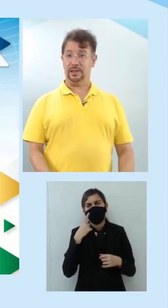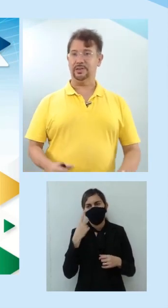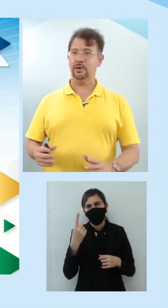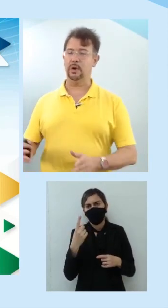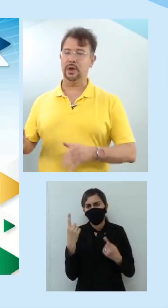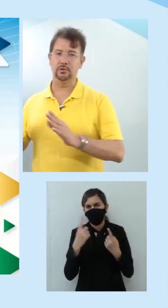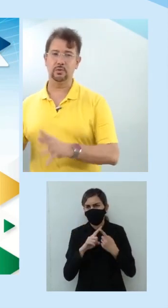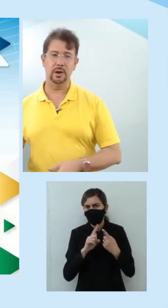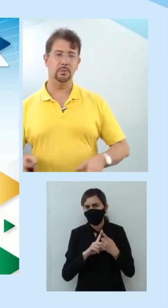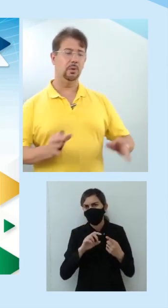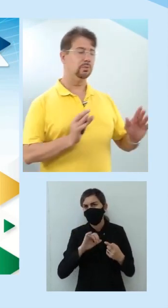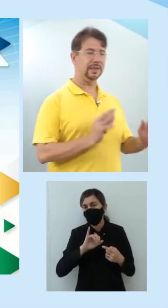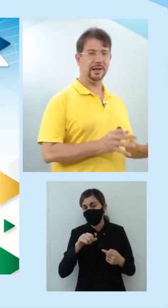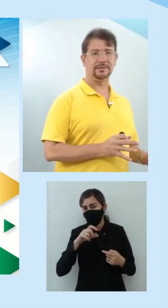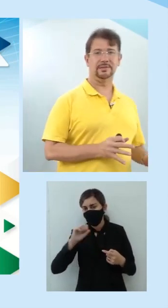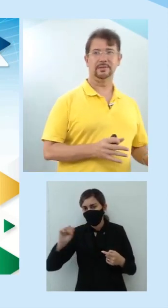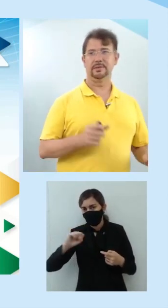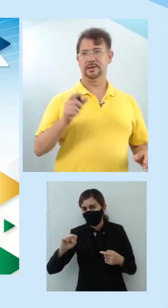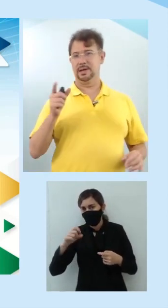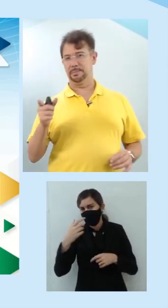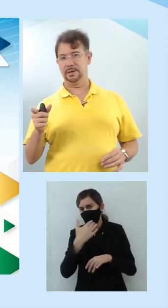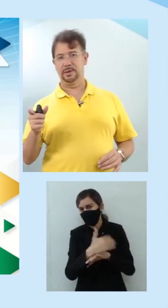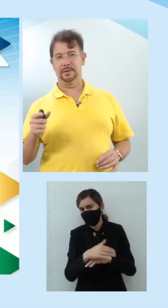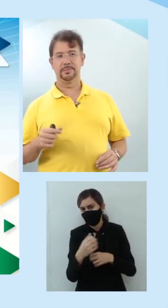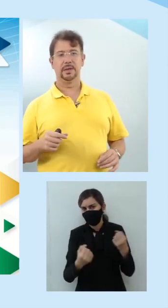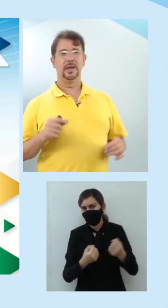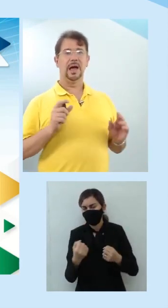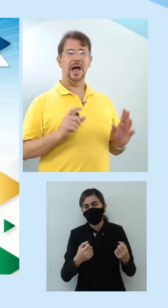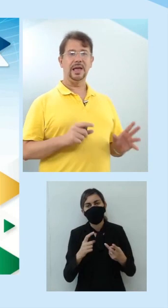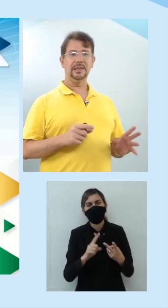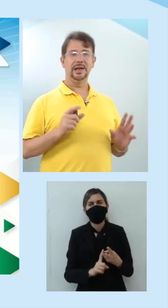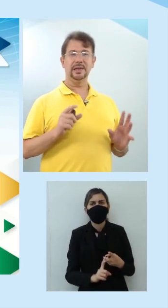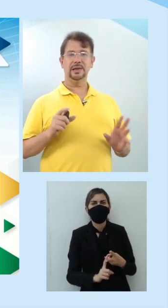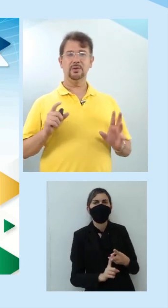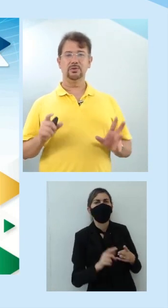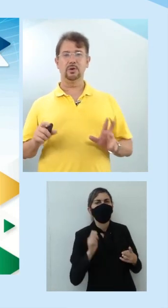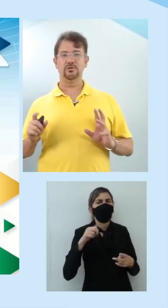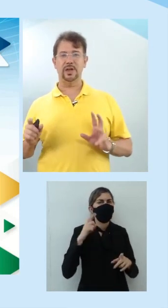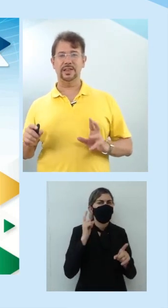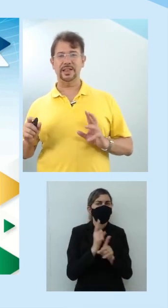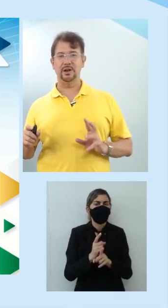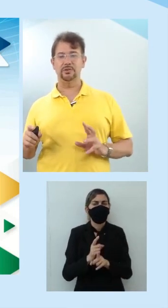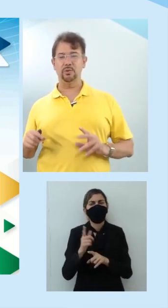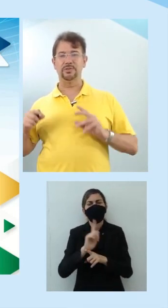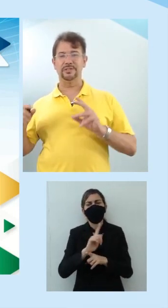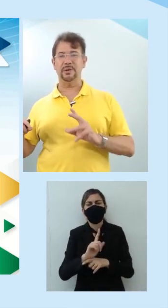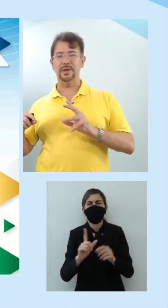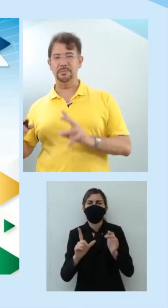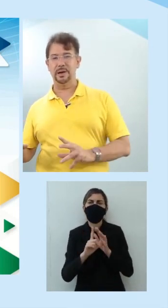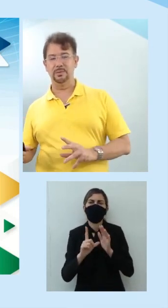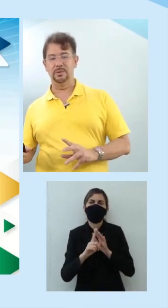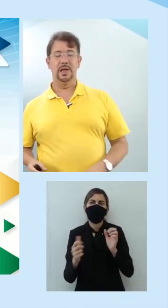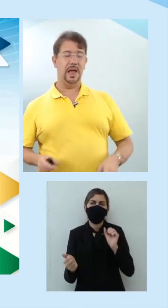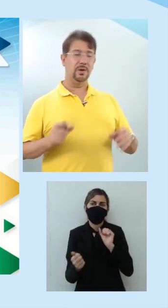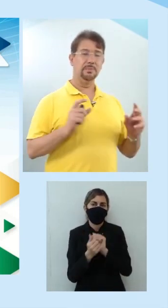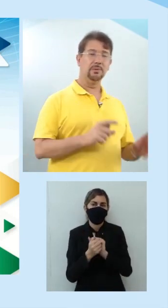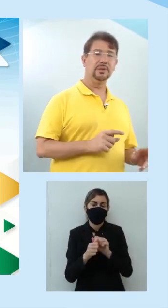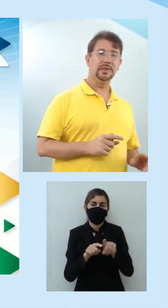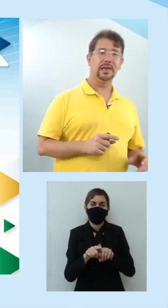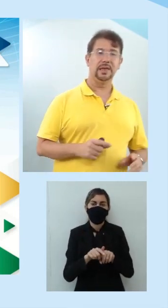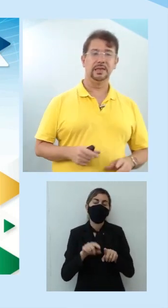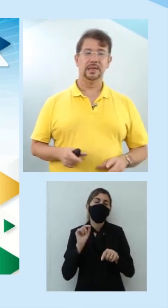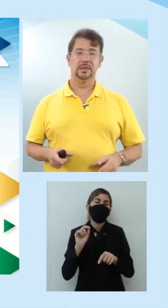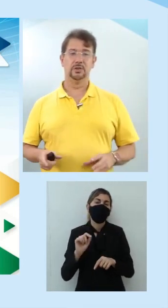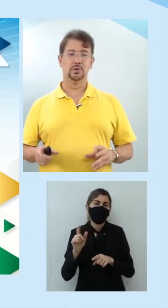correndo. Quem estava correndo? João ou o táxi? Ambígua. A Ana encontrou o gerente da loja com o seu irmão. É o irmão